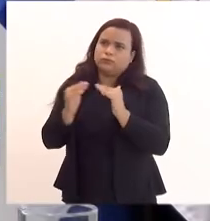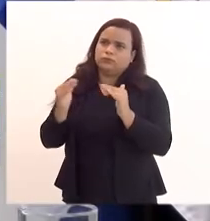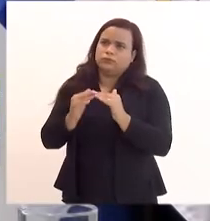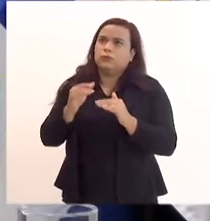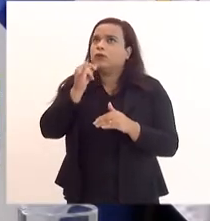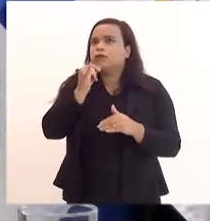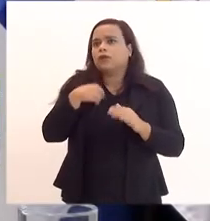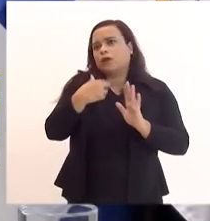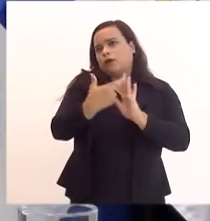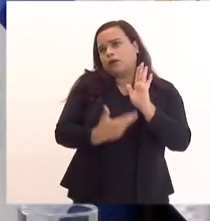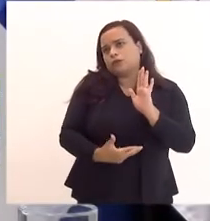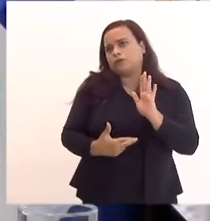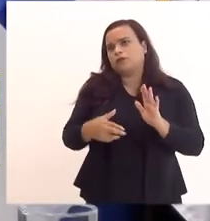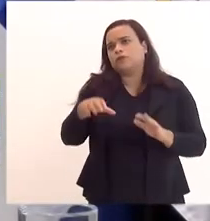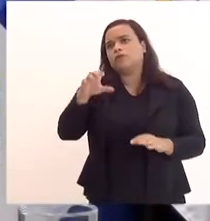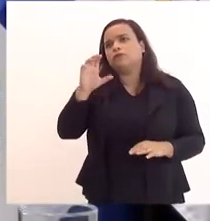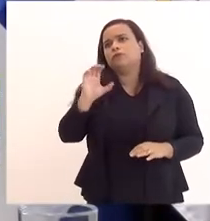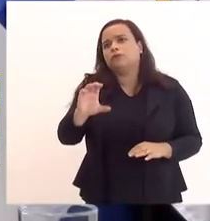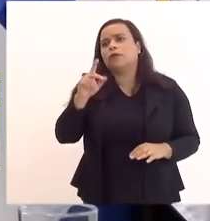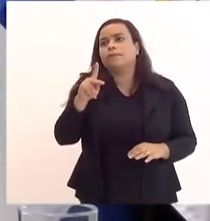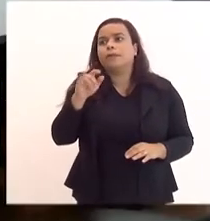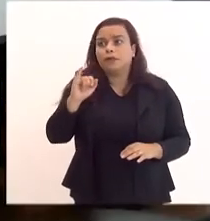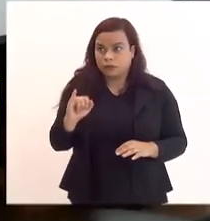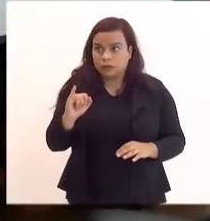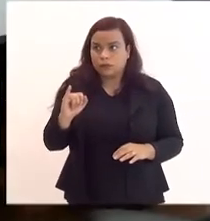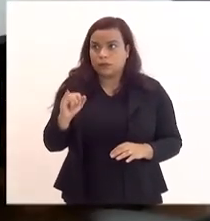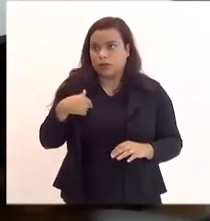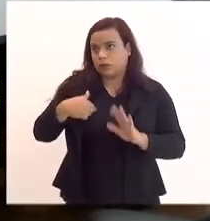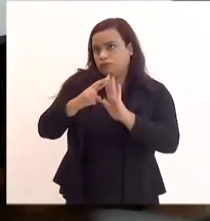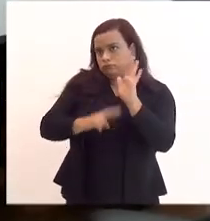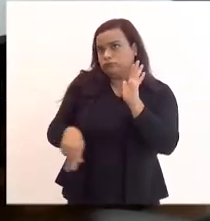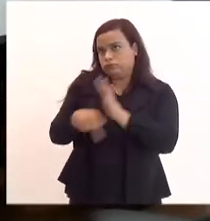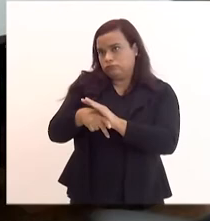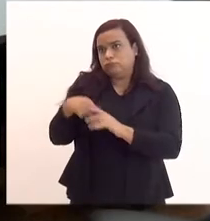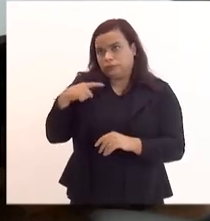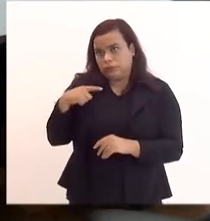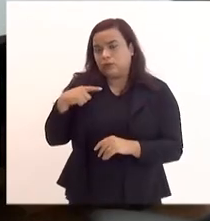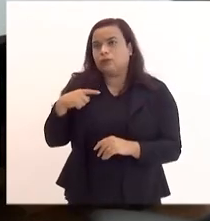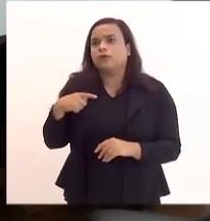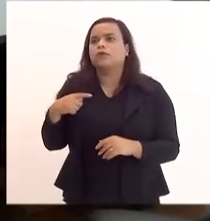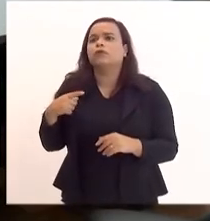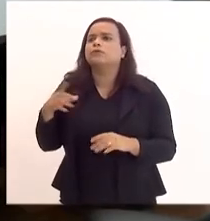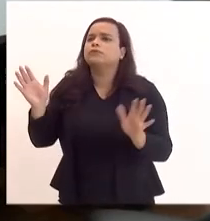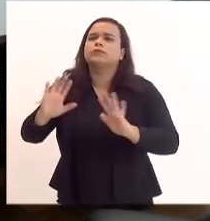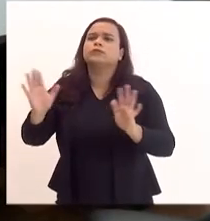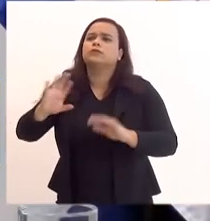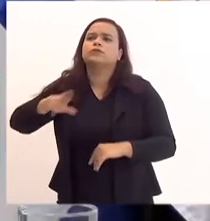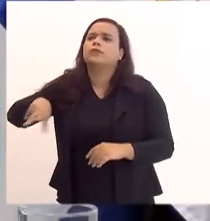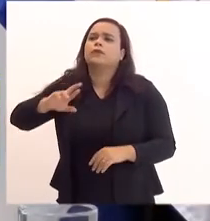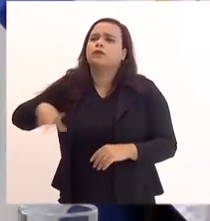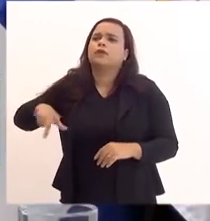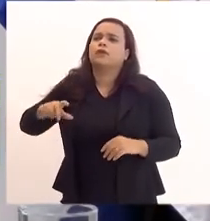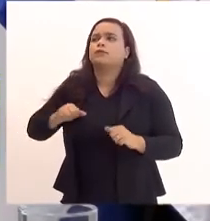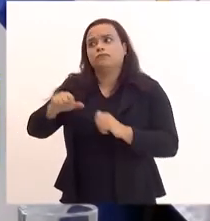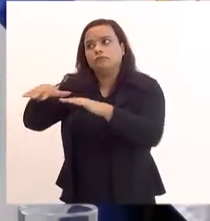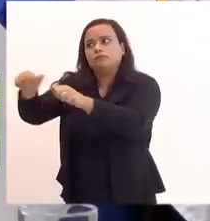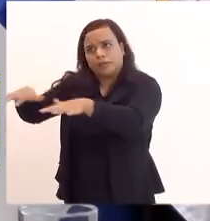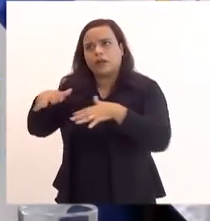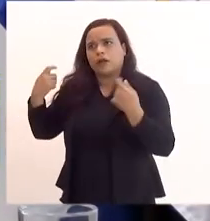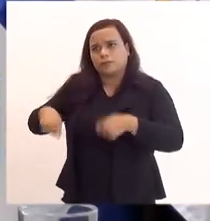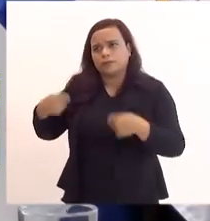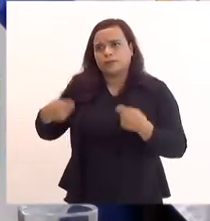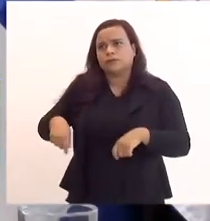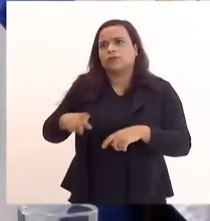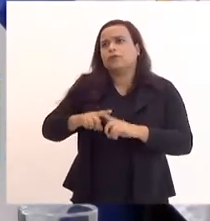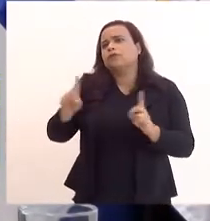CPI. CCJ não tem no plenário caráter terminativo, tudo tem que ir a plenário. Não, deputado Paulo, eu concordo com Vossa Excelência, não creio que seja a